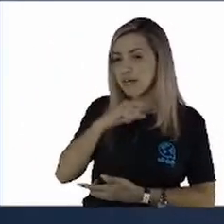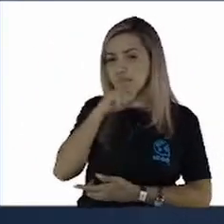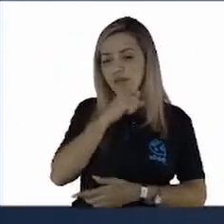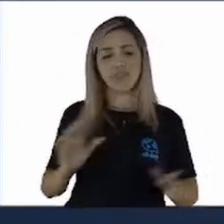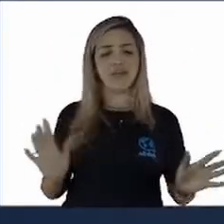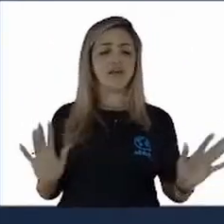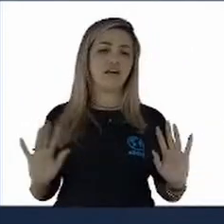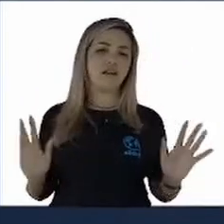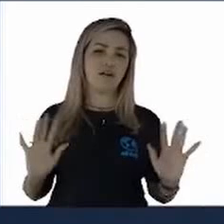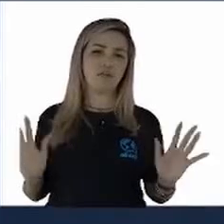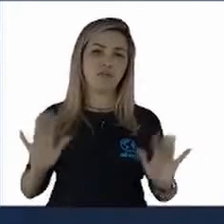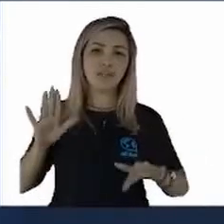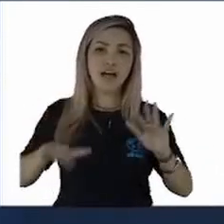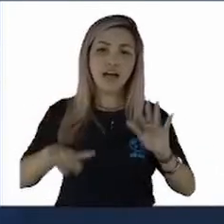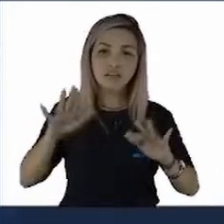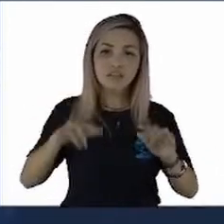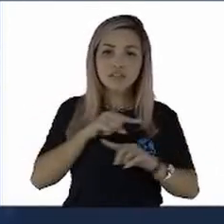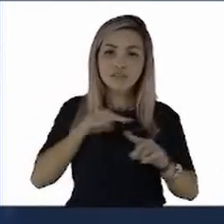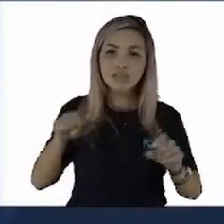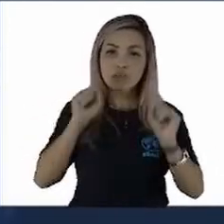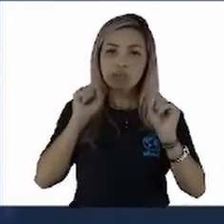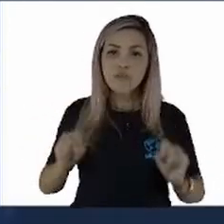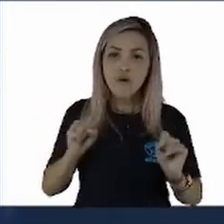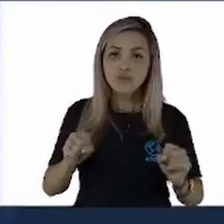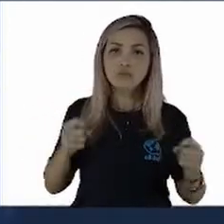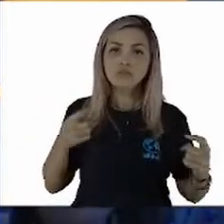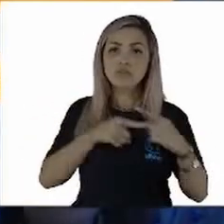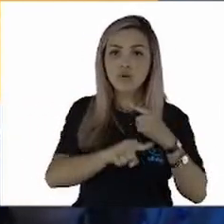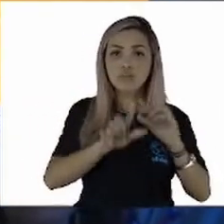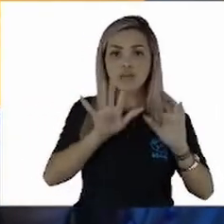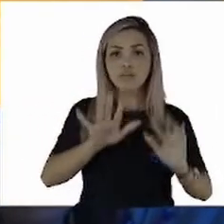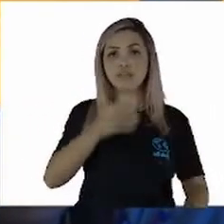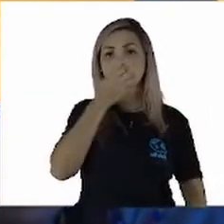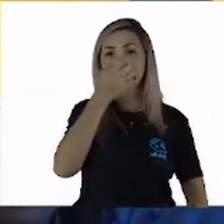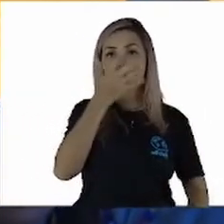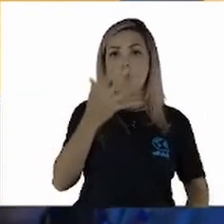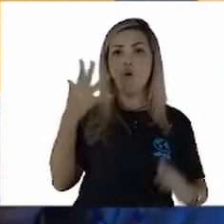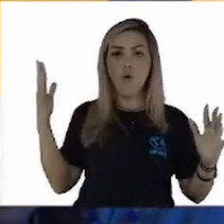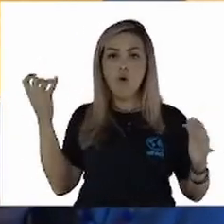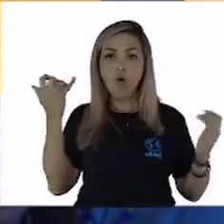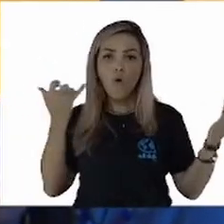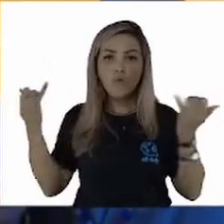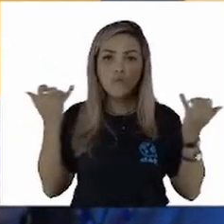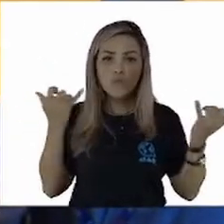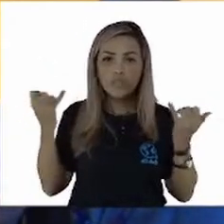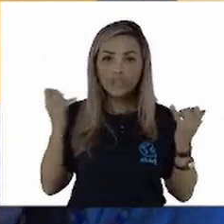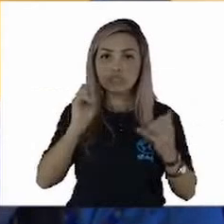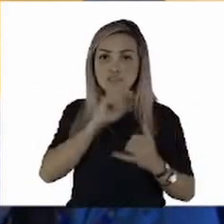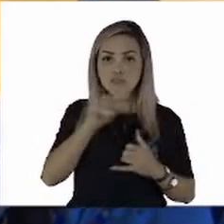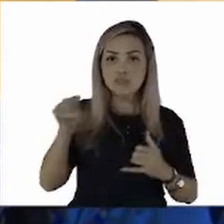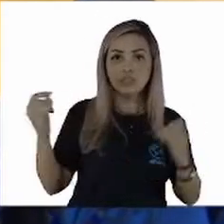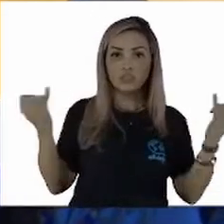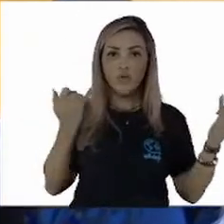Não, às vezes você pode discordar, mas é bom ouvir, porque se